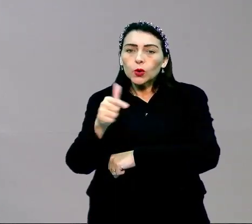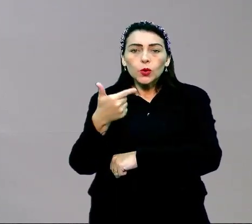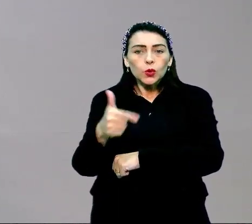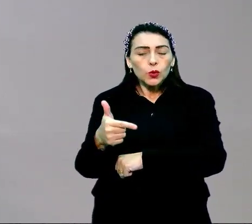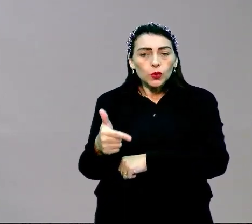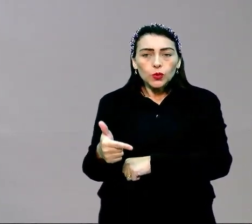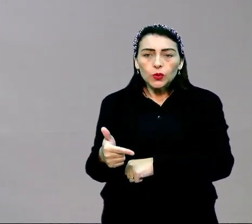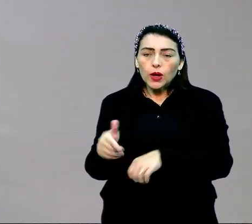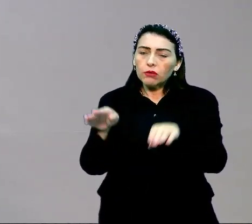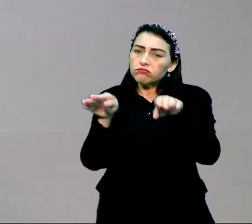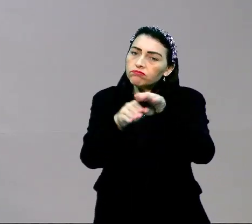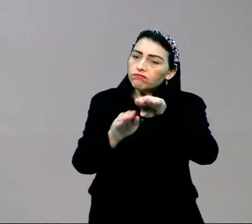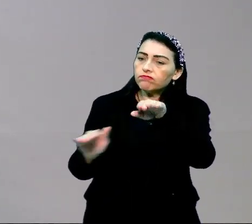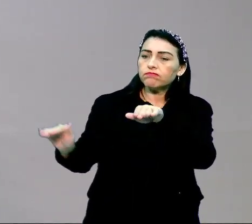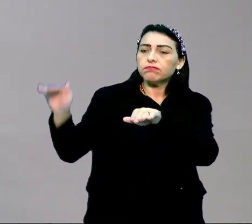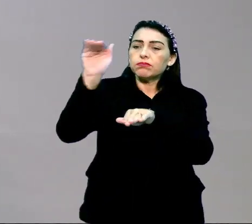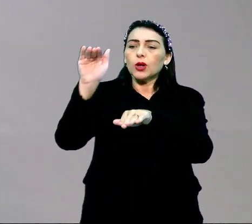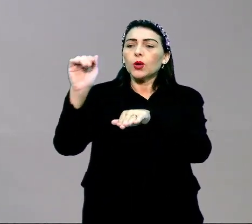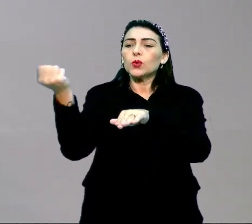essa imposição,